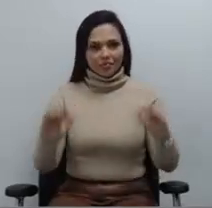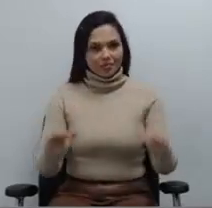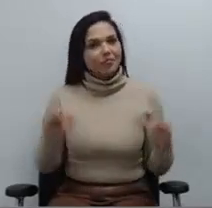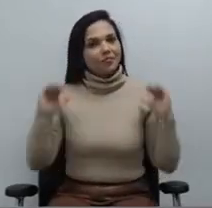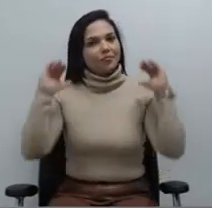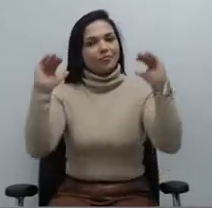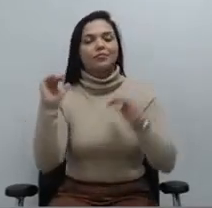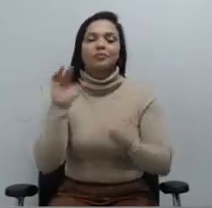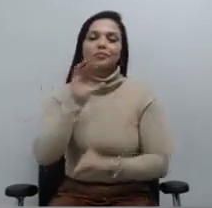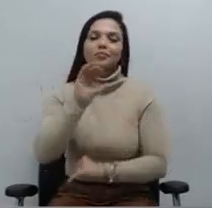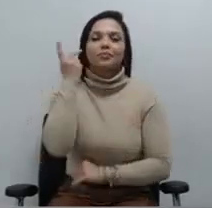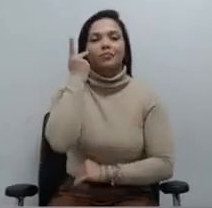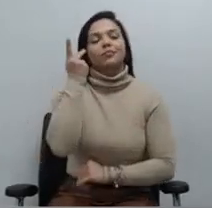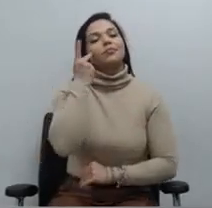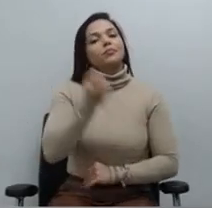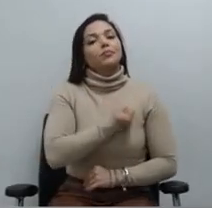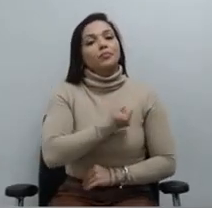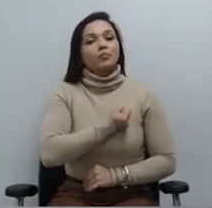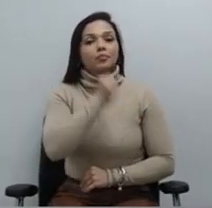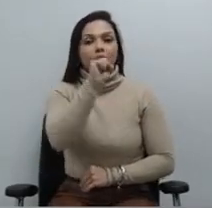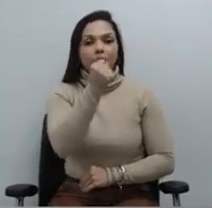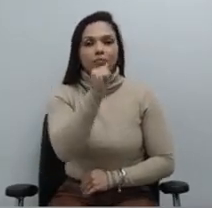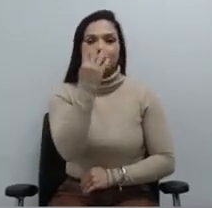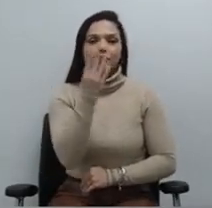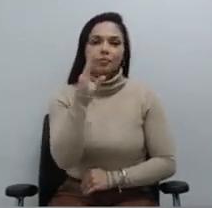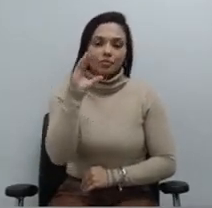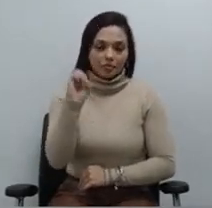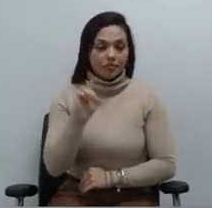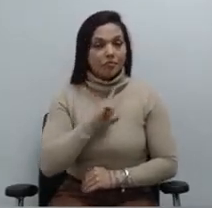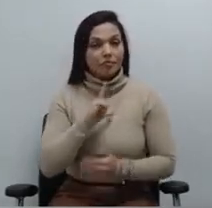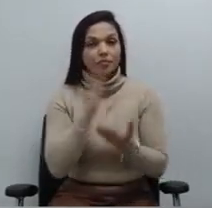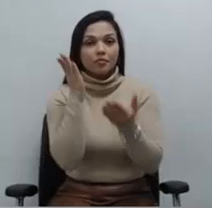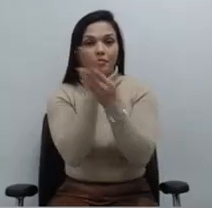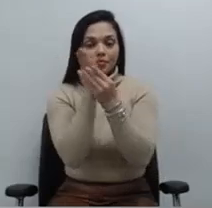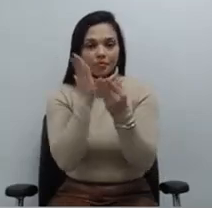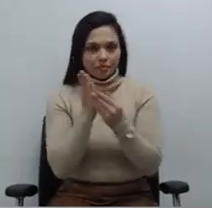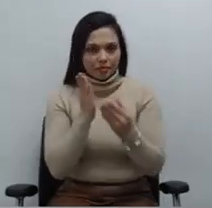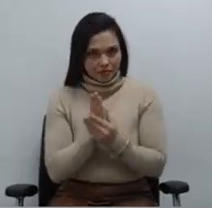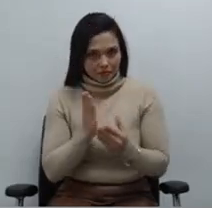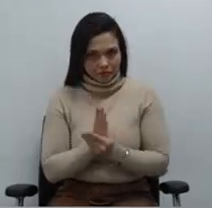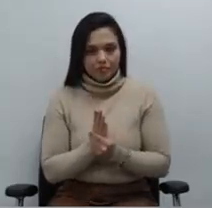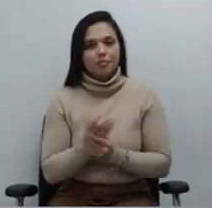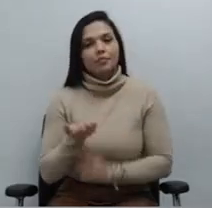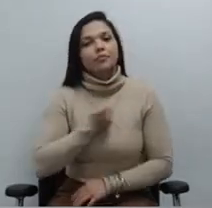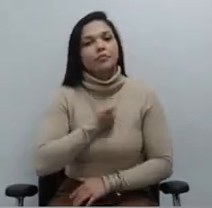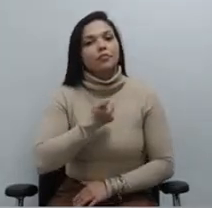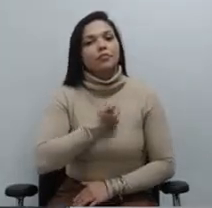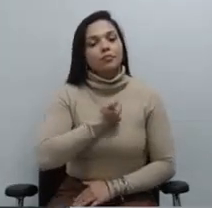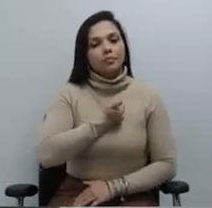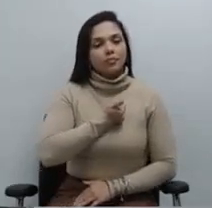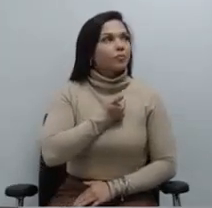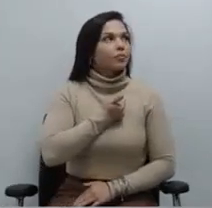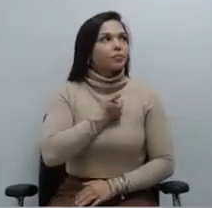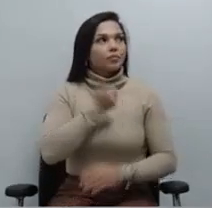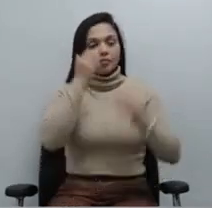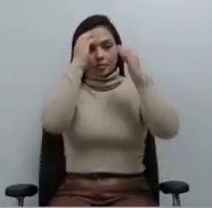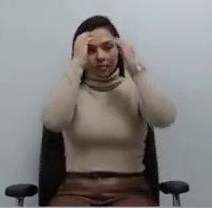840. Nos processos da ordem do dia, eu gostaria de apregoar os autos de número...